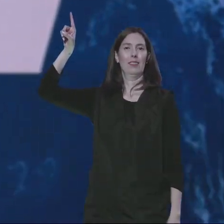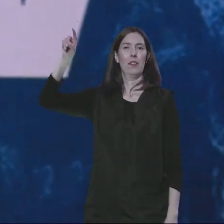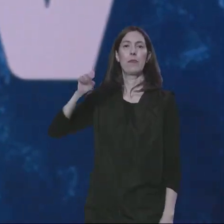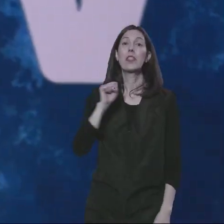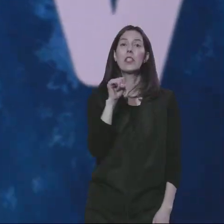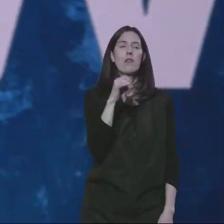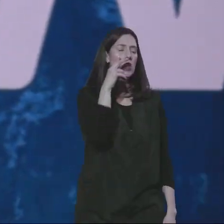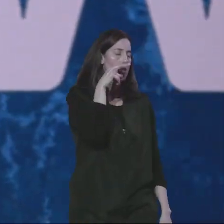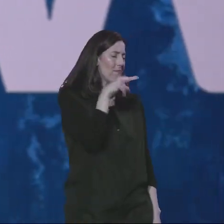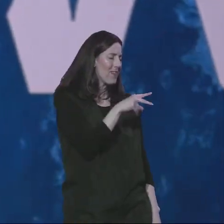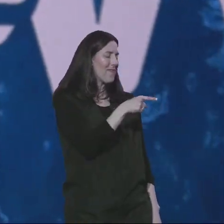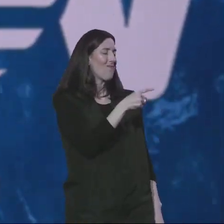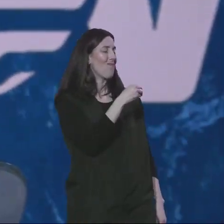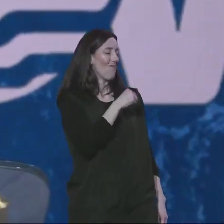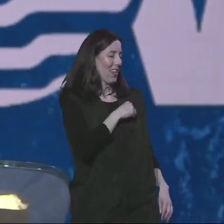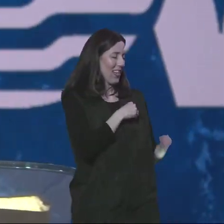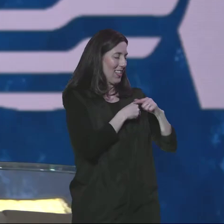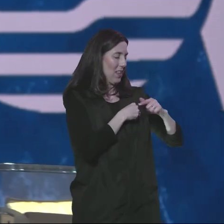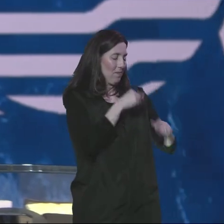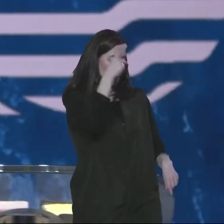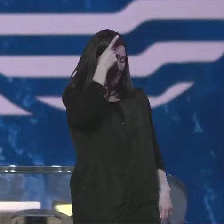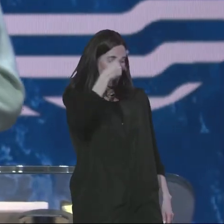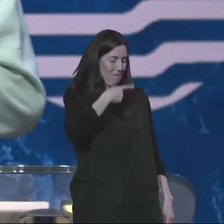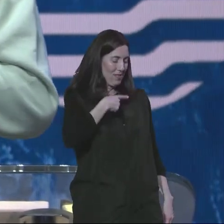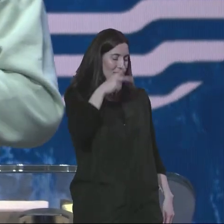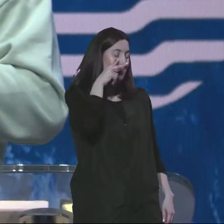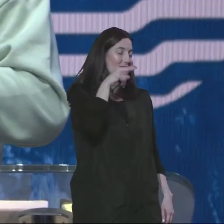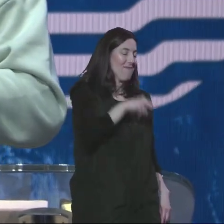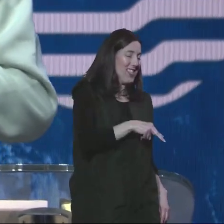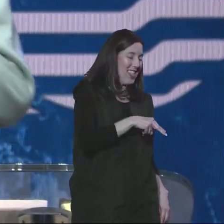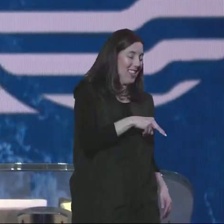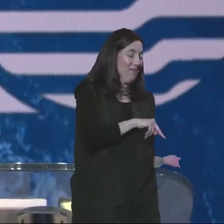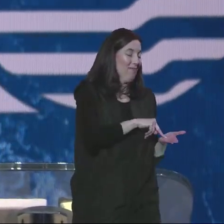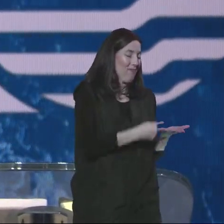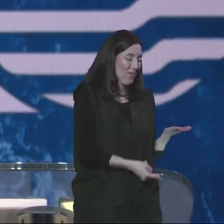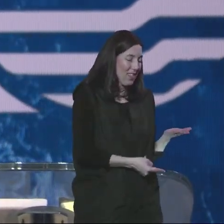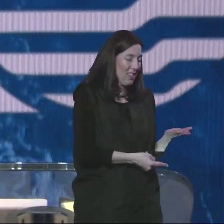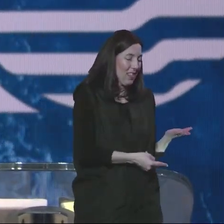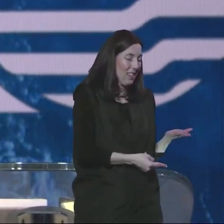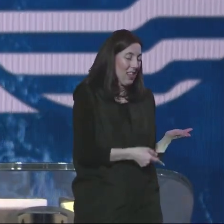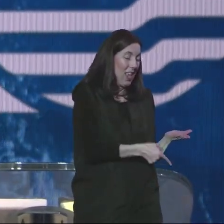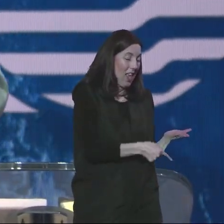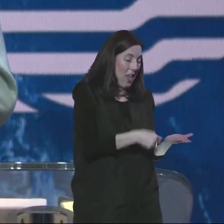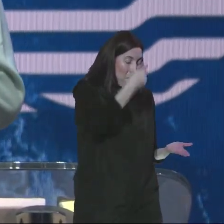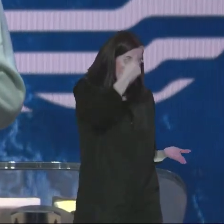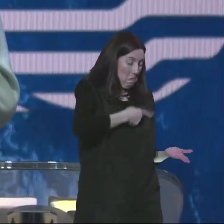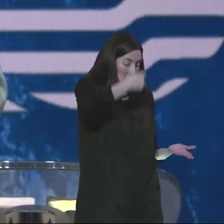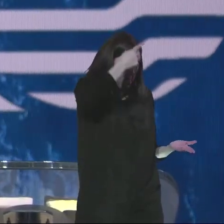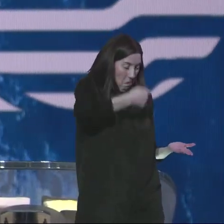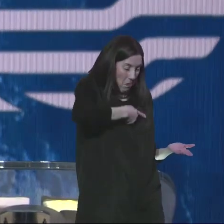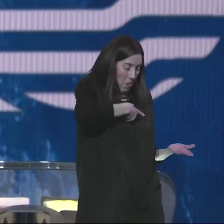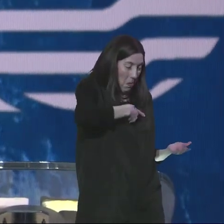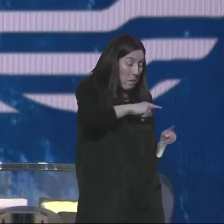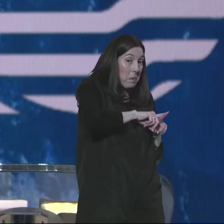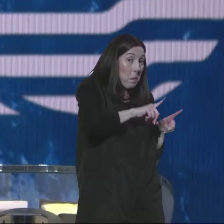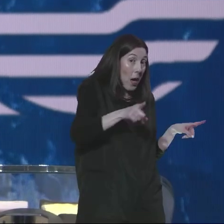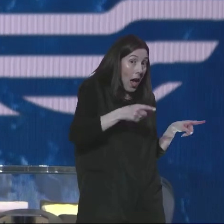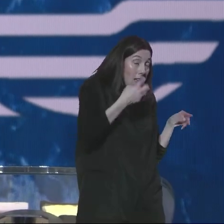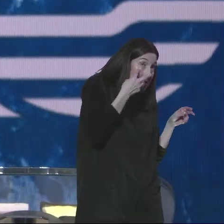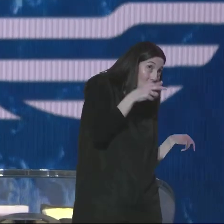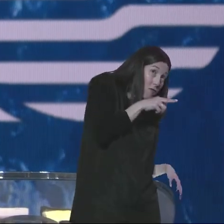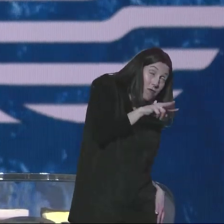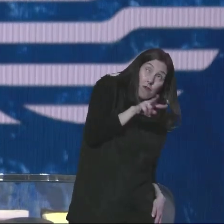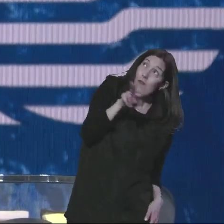tropeçou, se você olhar para você mesmo no chão, você vai querer continuar ali. Agora, quando você olha